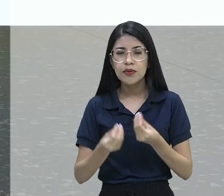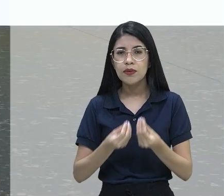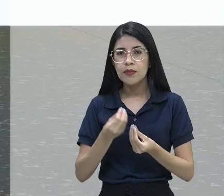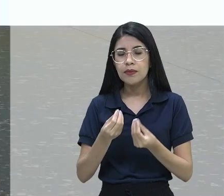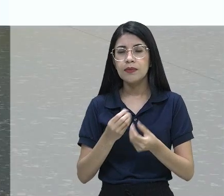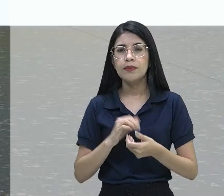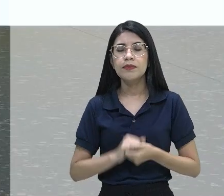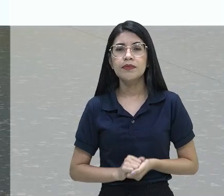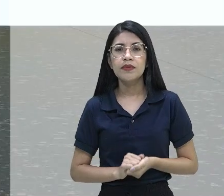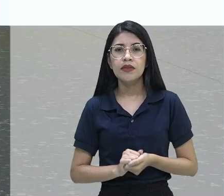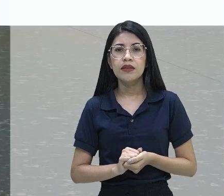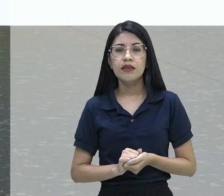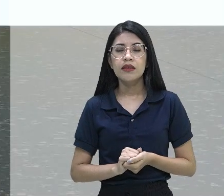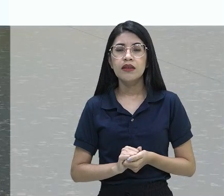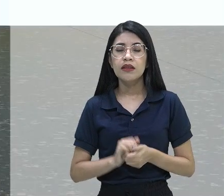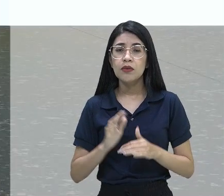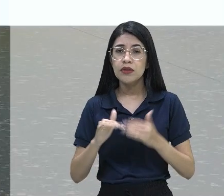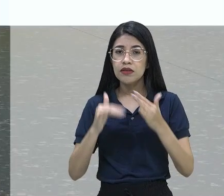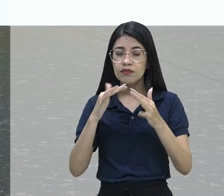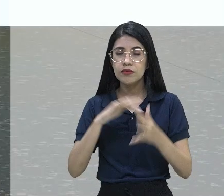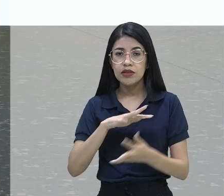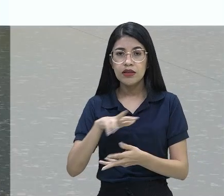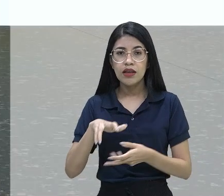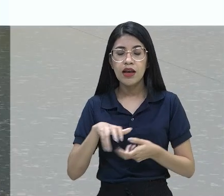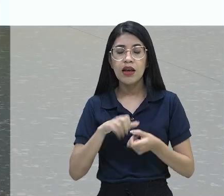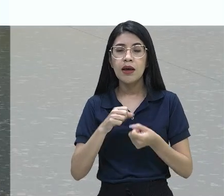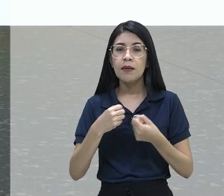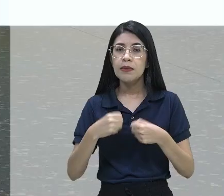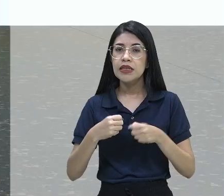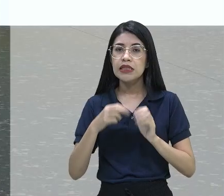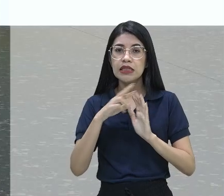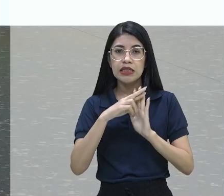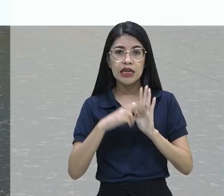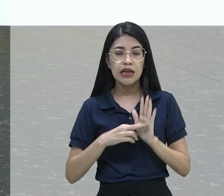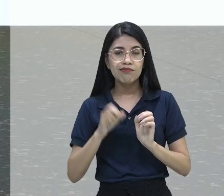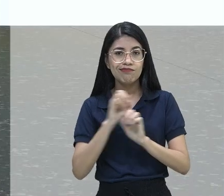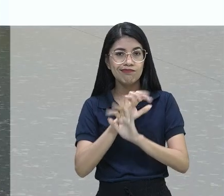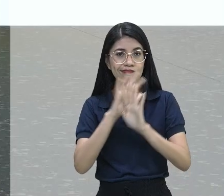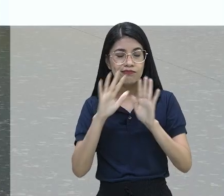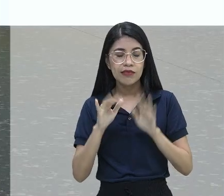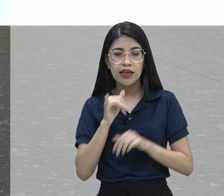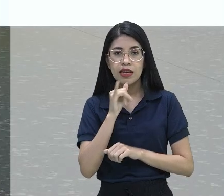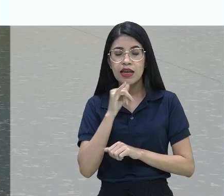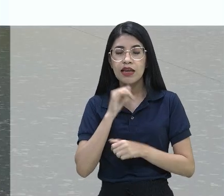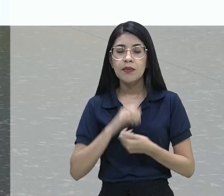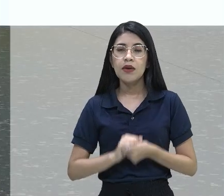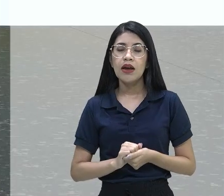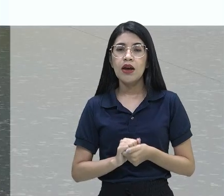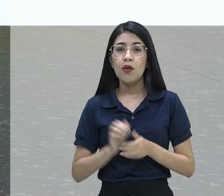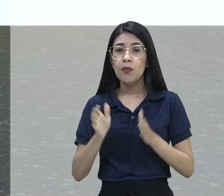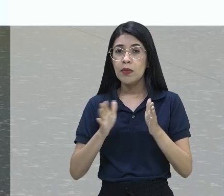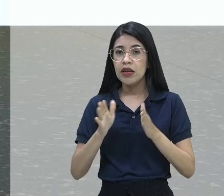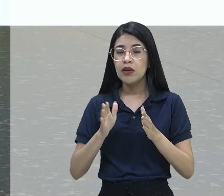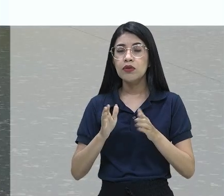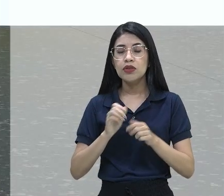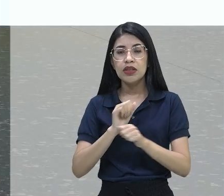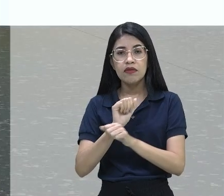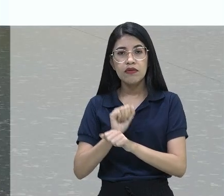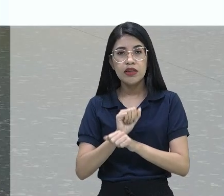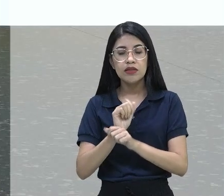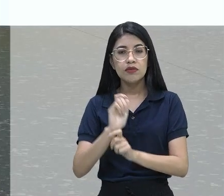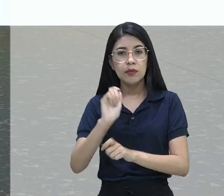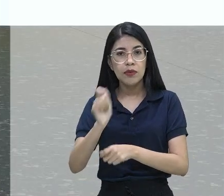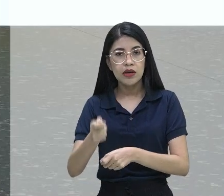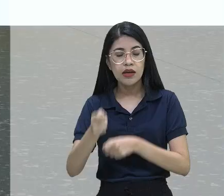ó, o crescimento sustentável exige regras claras, como defeso e limite de pesca, além